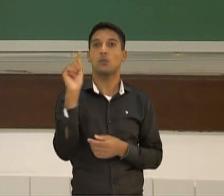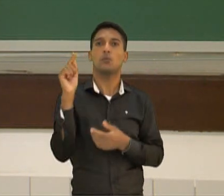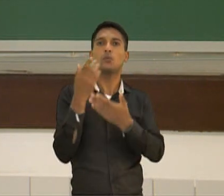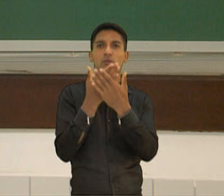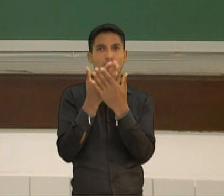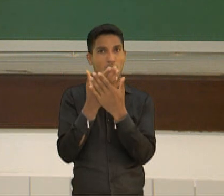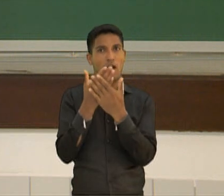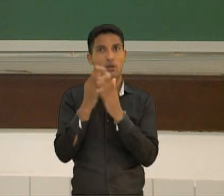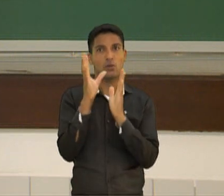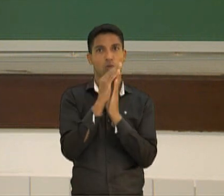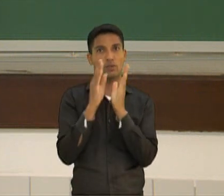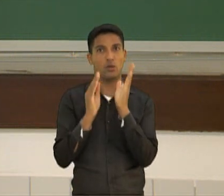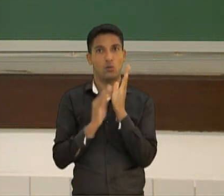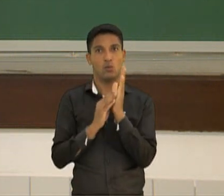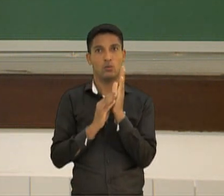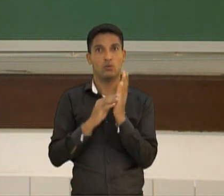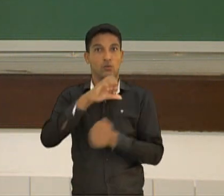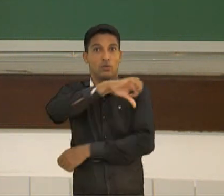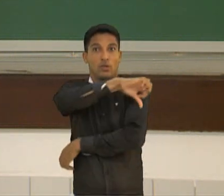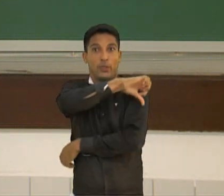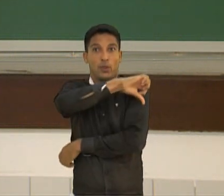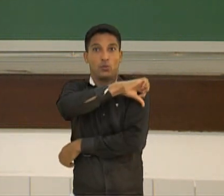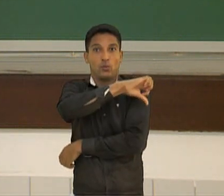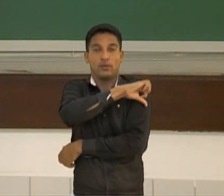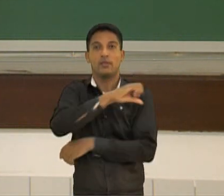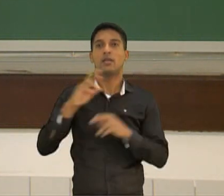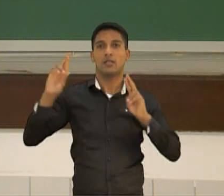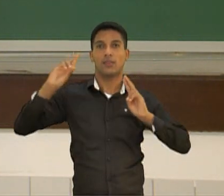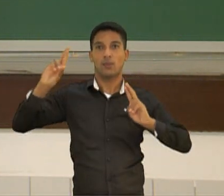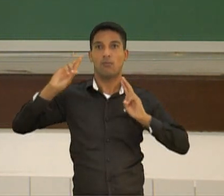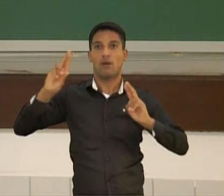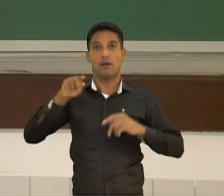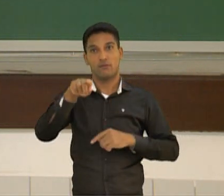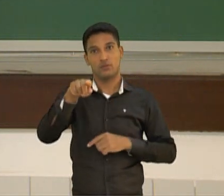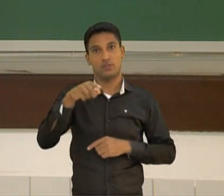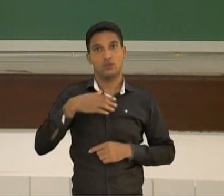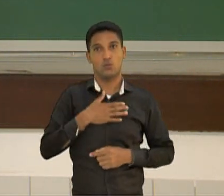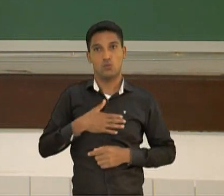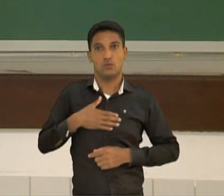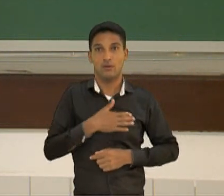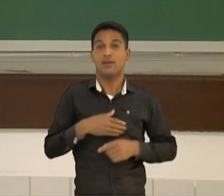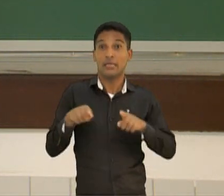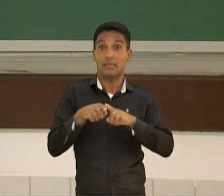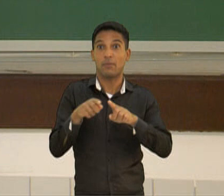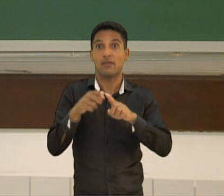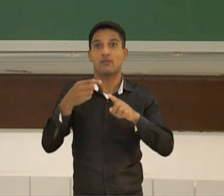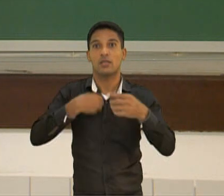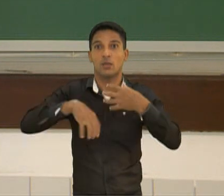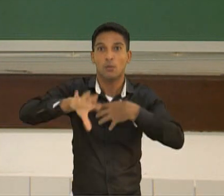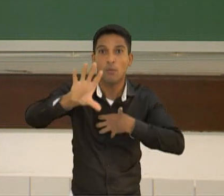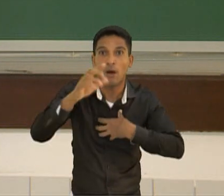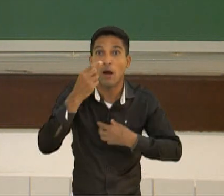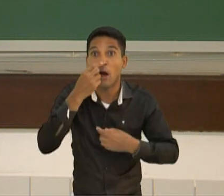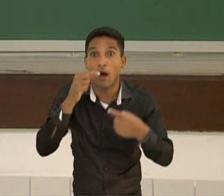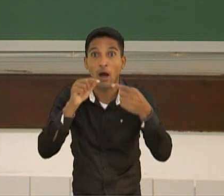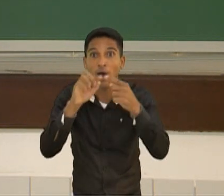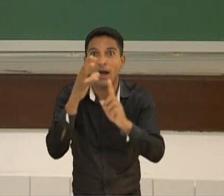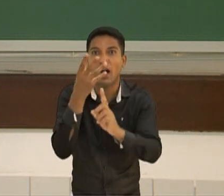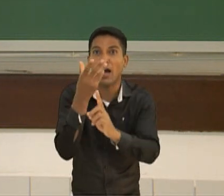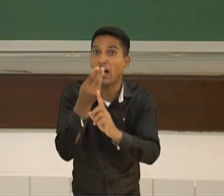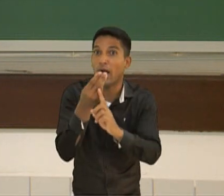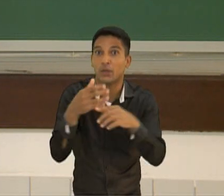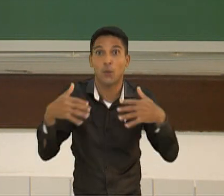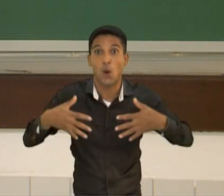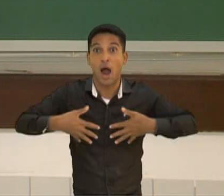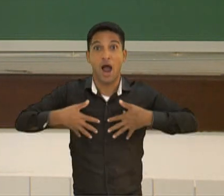do 9º ano. Eu espero que vocês tenham gostado e, principalmente, se contagiado com o entusiasmo que a arte me dá. É isso que eu